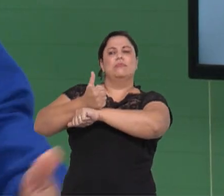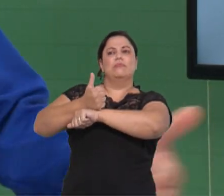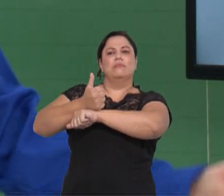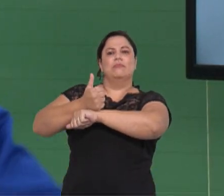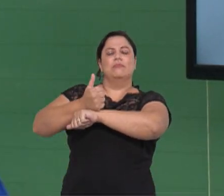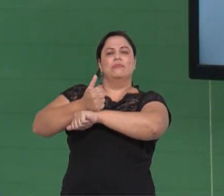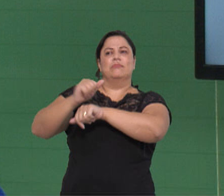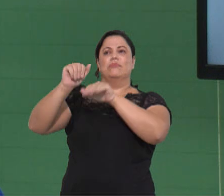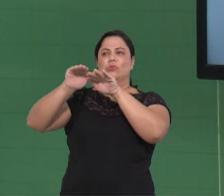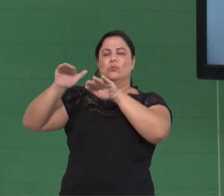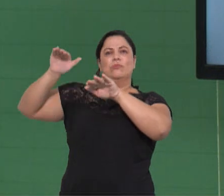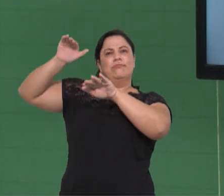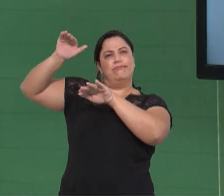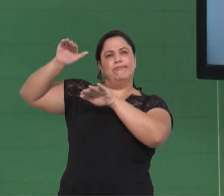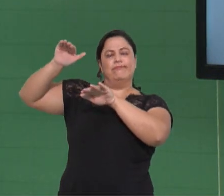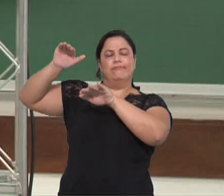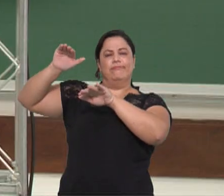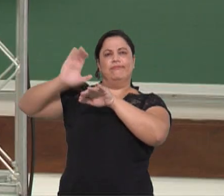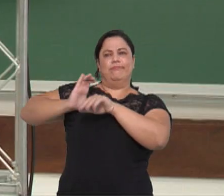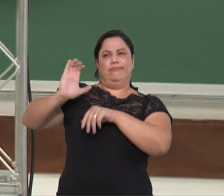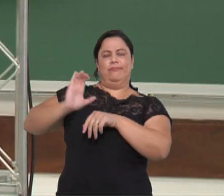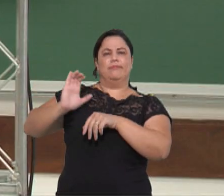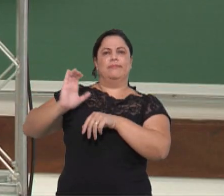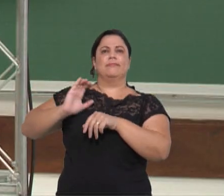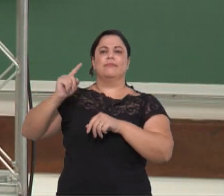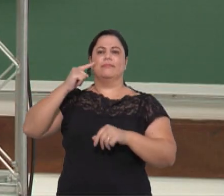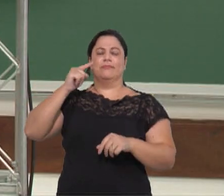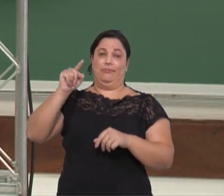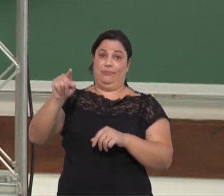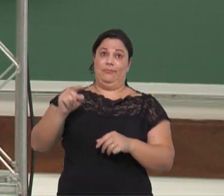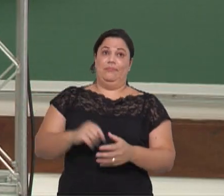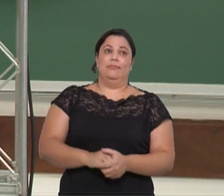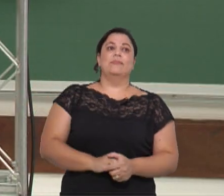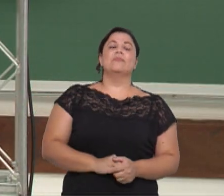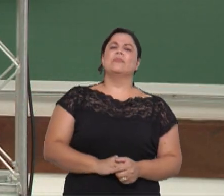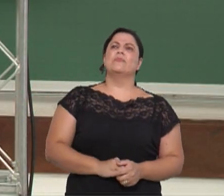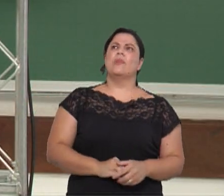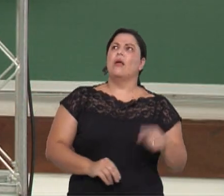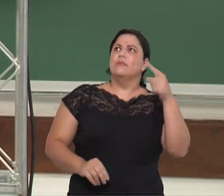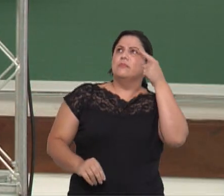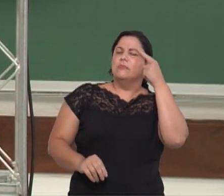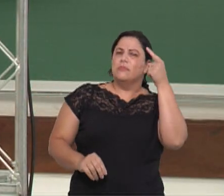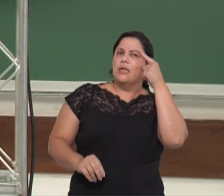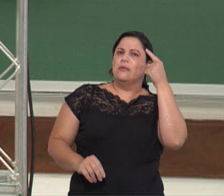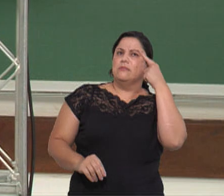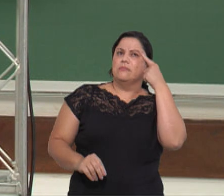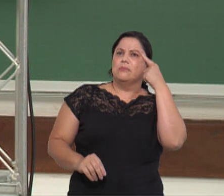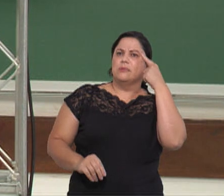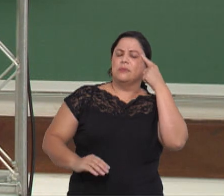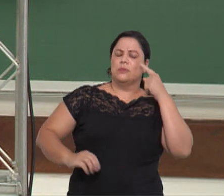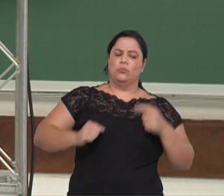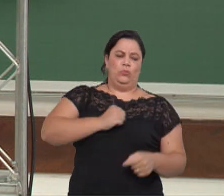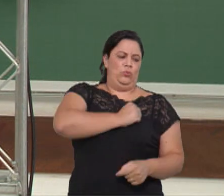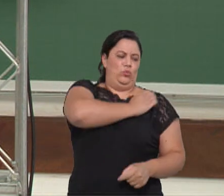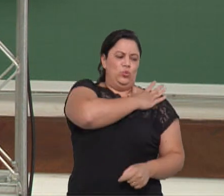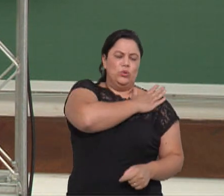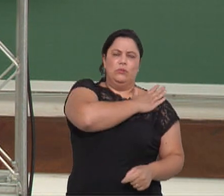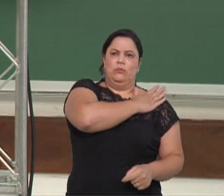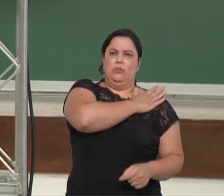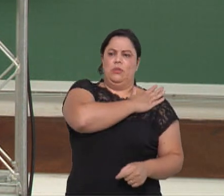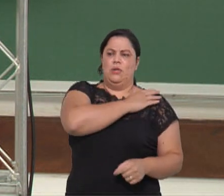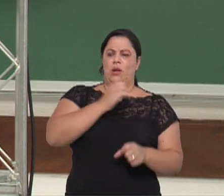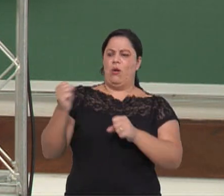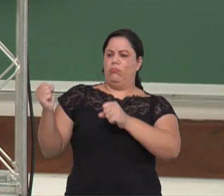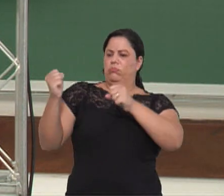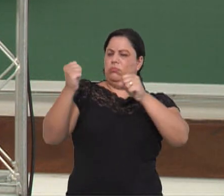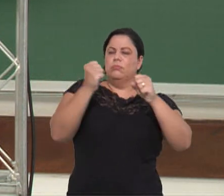povo estava por conta. Então quando você pensa em Napoleão assumindo o poder, pense num grande general que tem prestígio e poder,